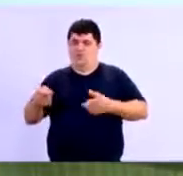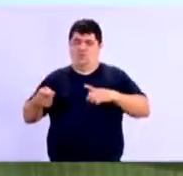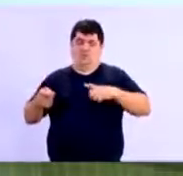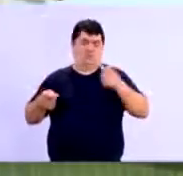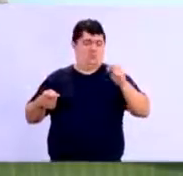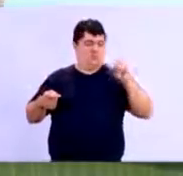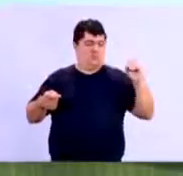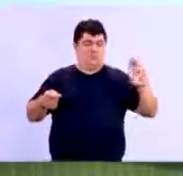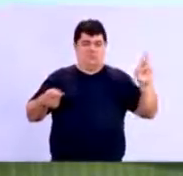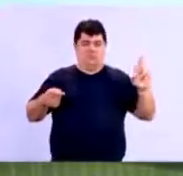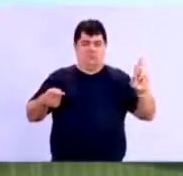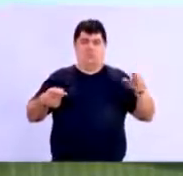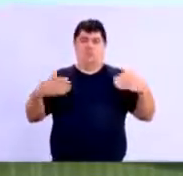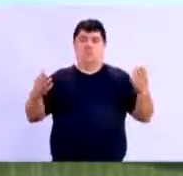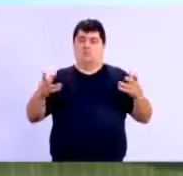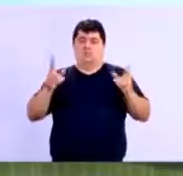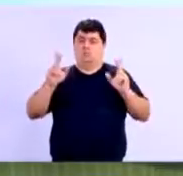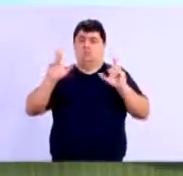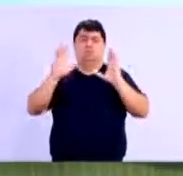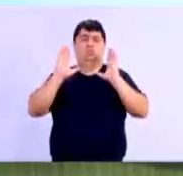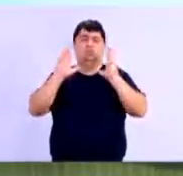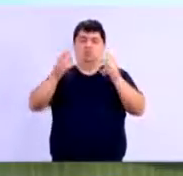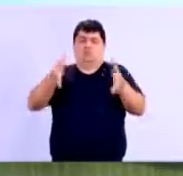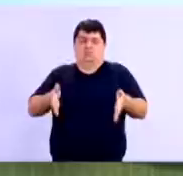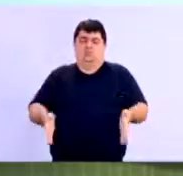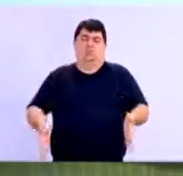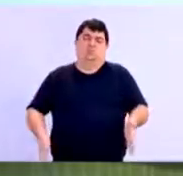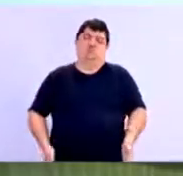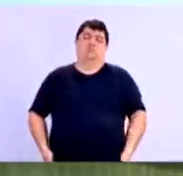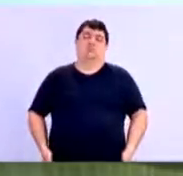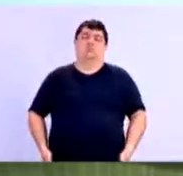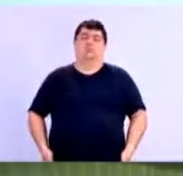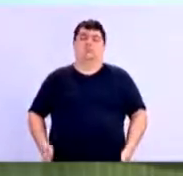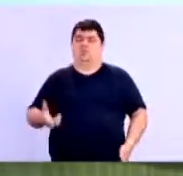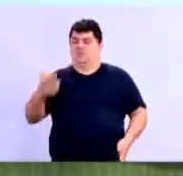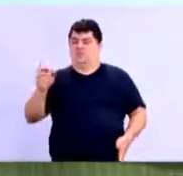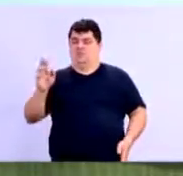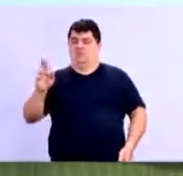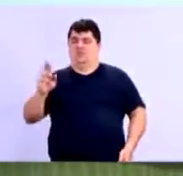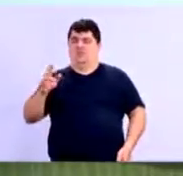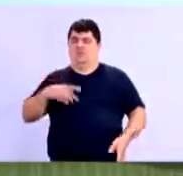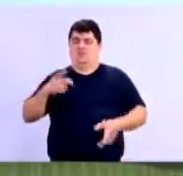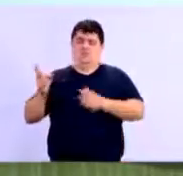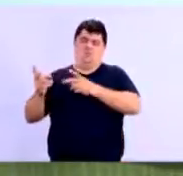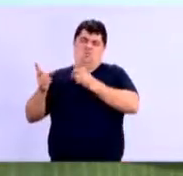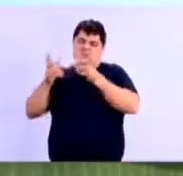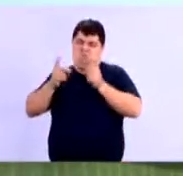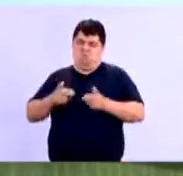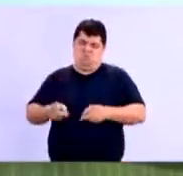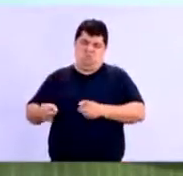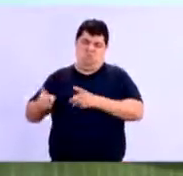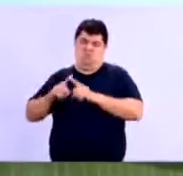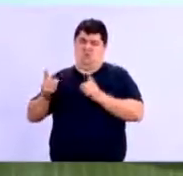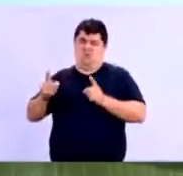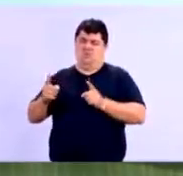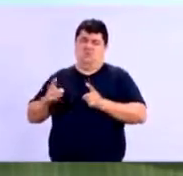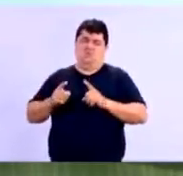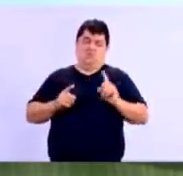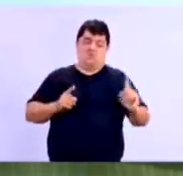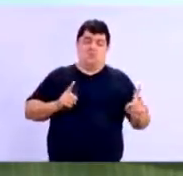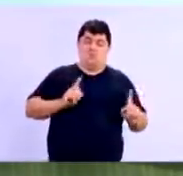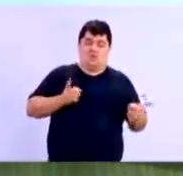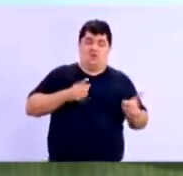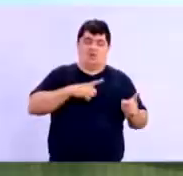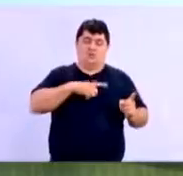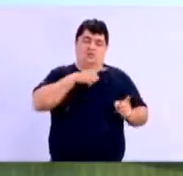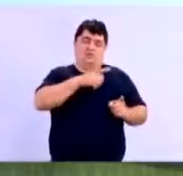R$800. São calças, né? Uma trabalha, eu vou vender por 20, que eu vou girar bastante, não tem uma qualidade. Agora a outra tem o mesmo